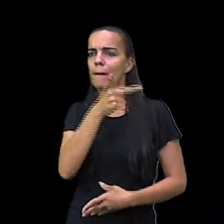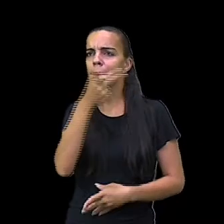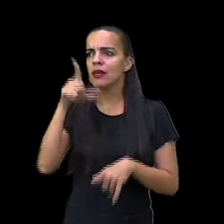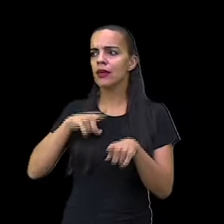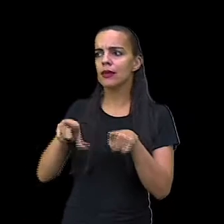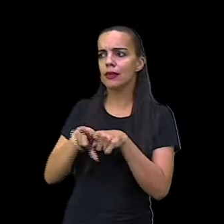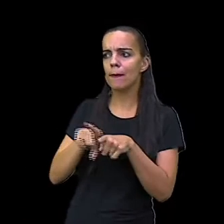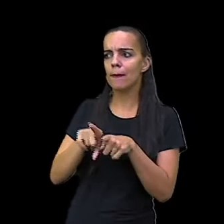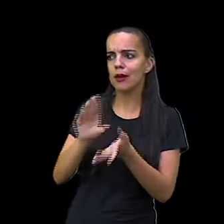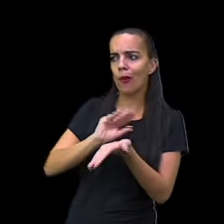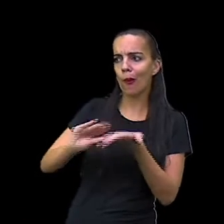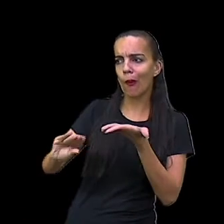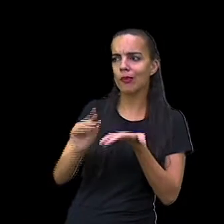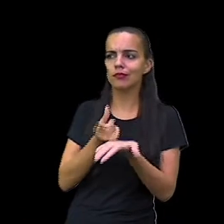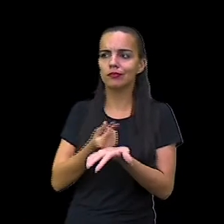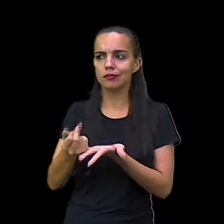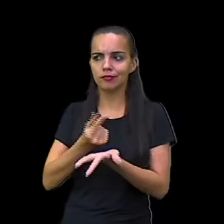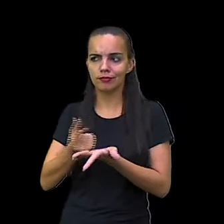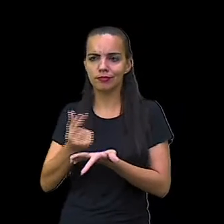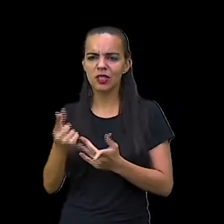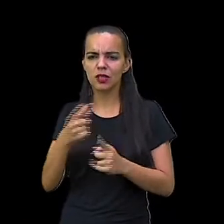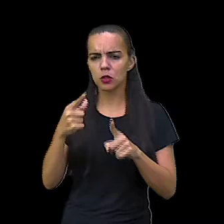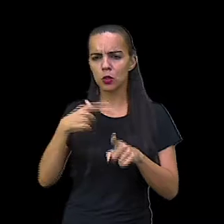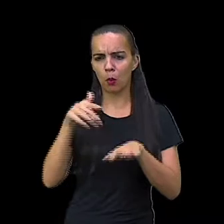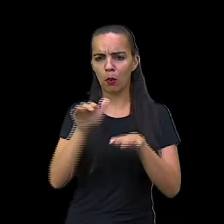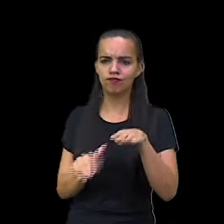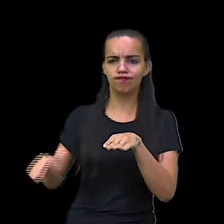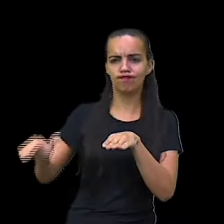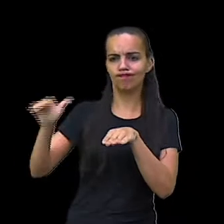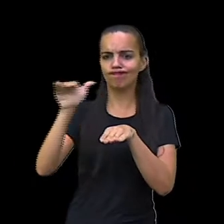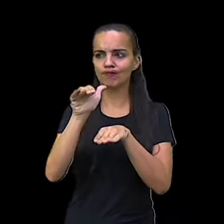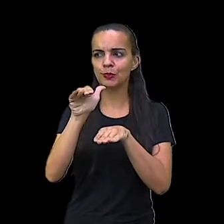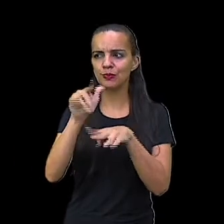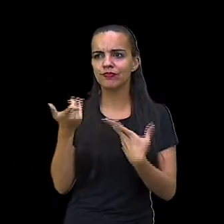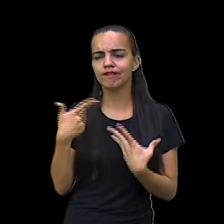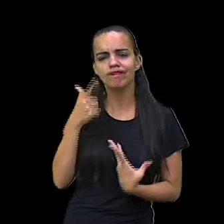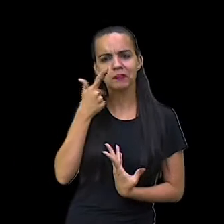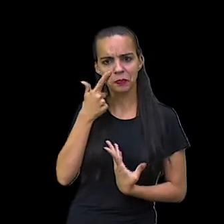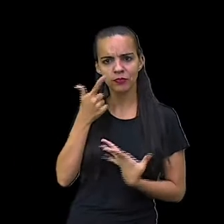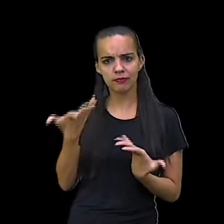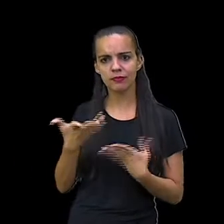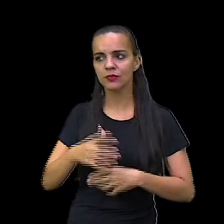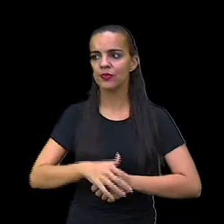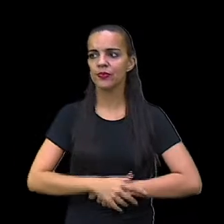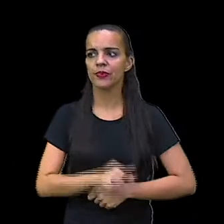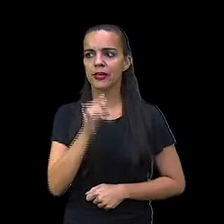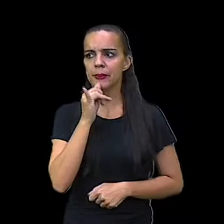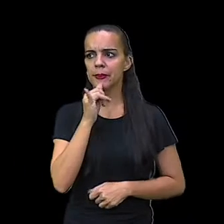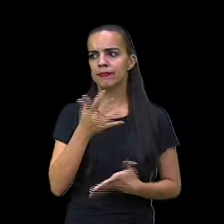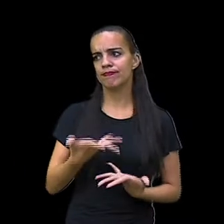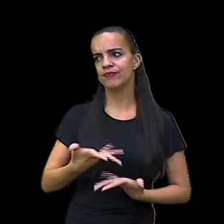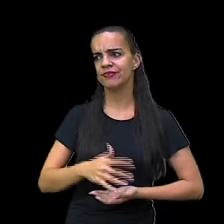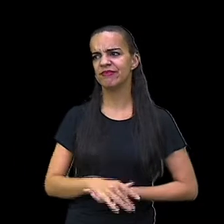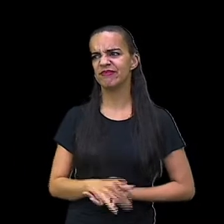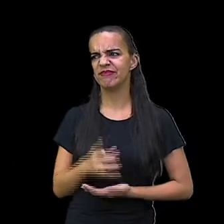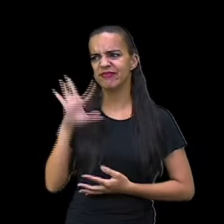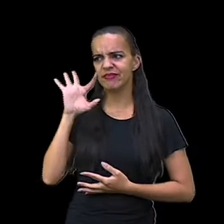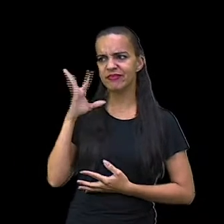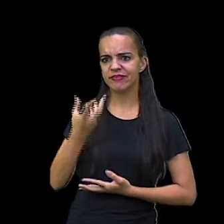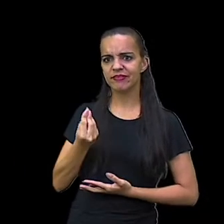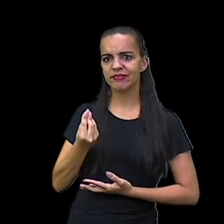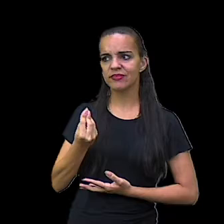e de qualquer outra autoridade. Já pensaram em viver num sistema assim? Será